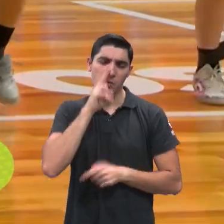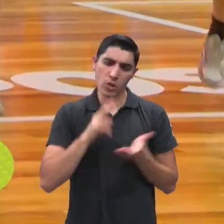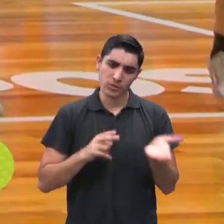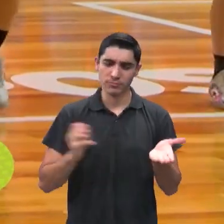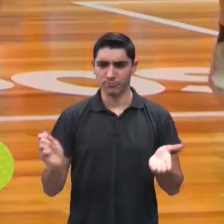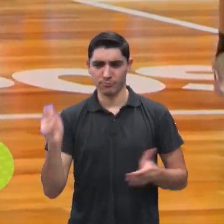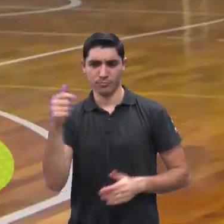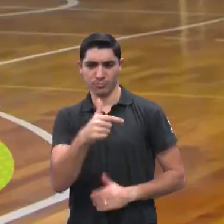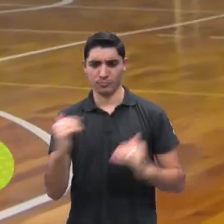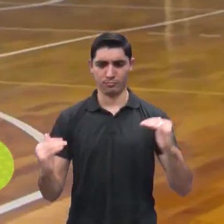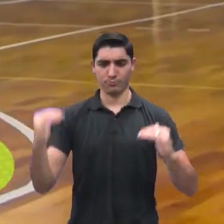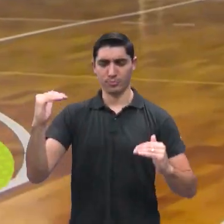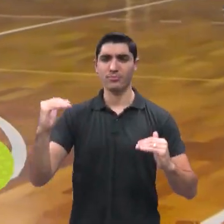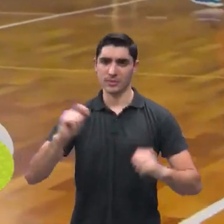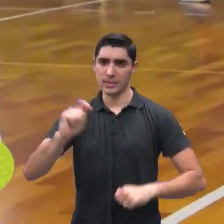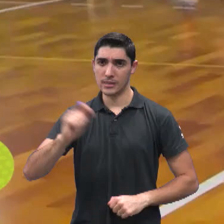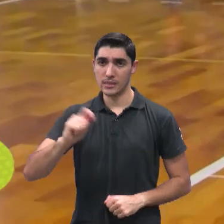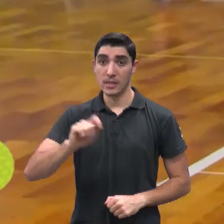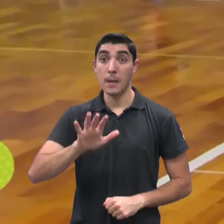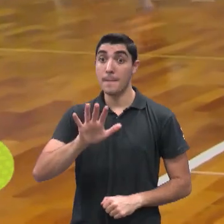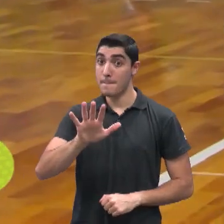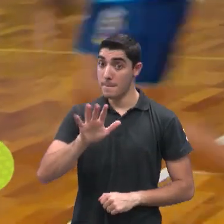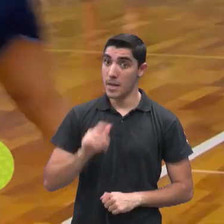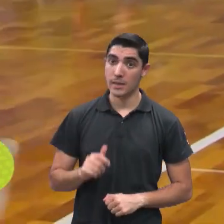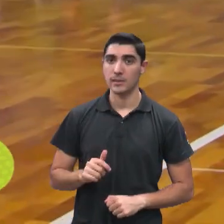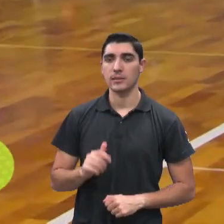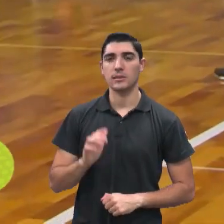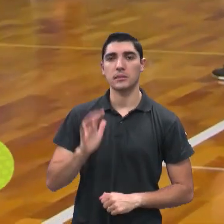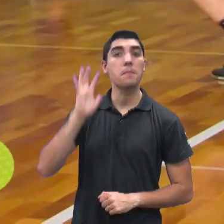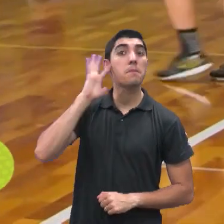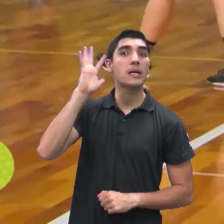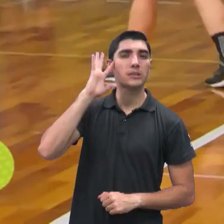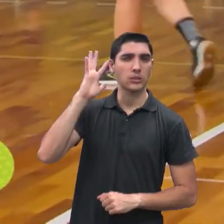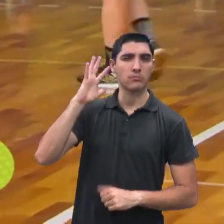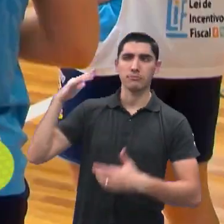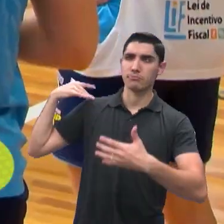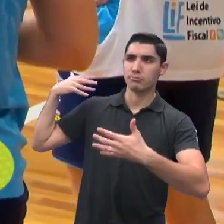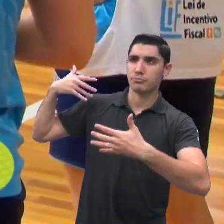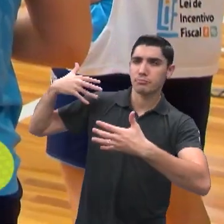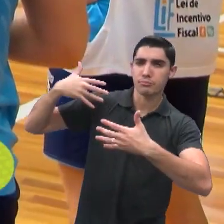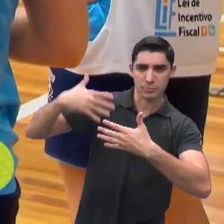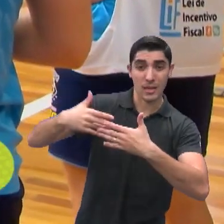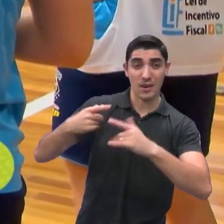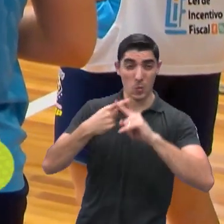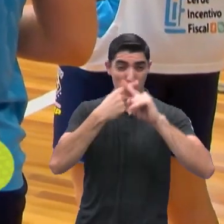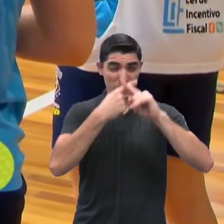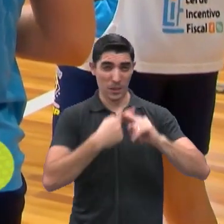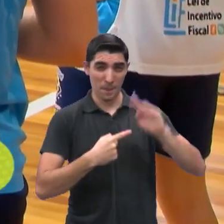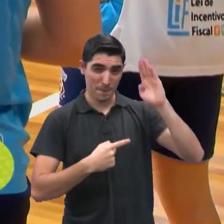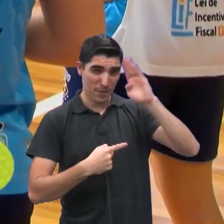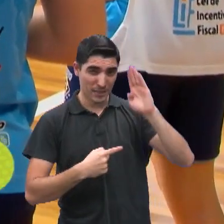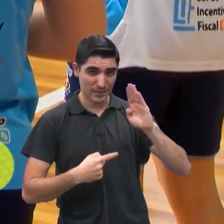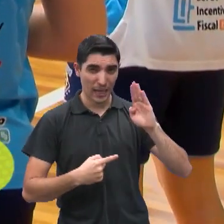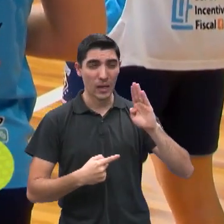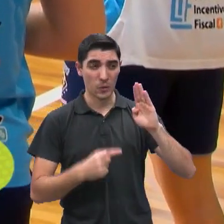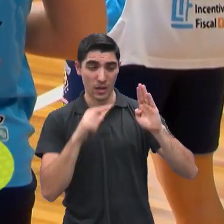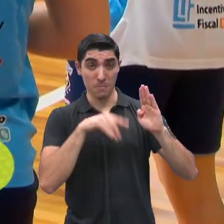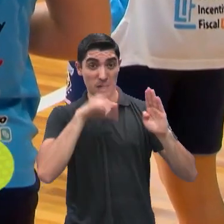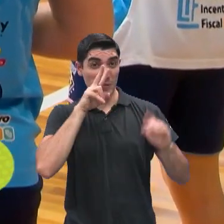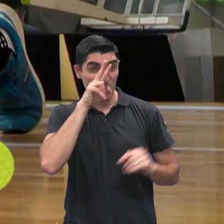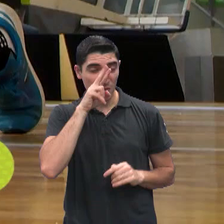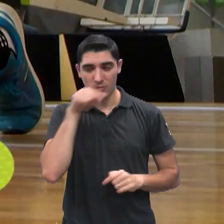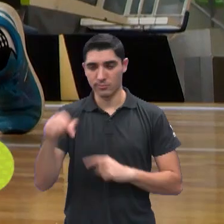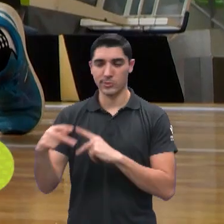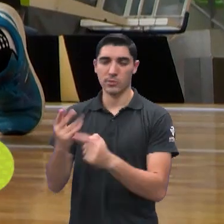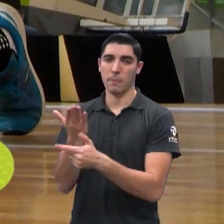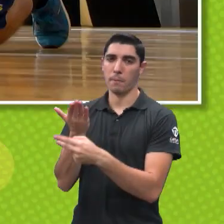do Jordão, mas se você pegar o retrospecto na Liga Nacional, que obviamente o nível é maior, o São José vem de 3